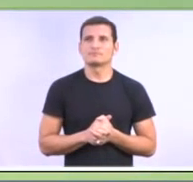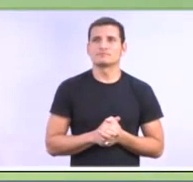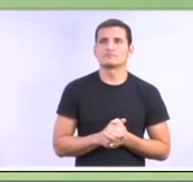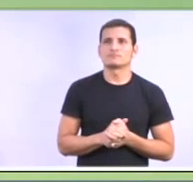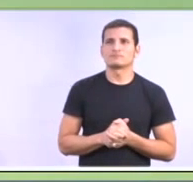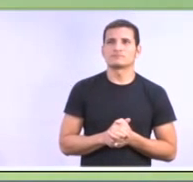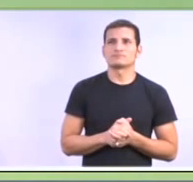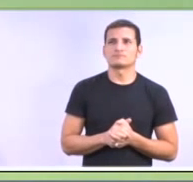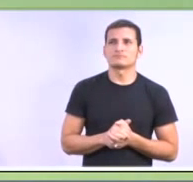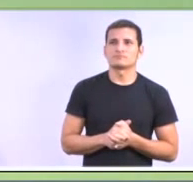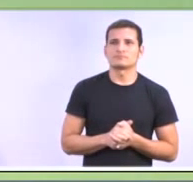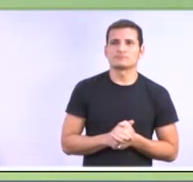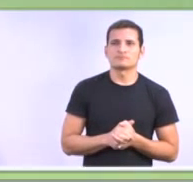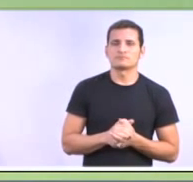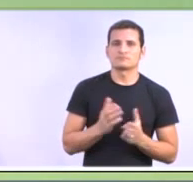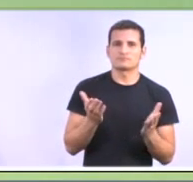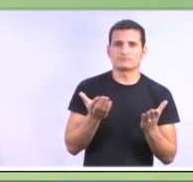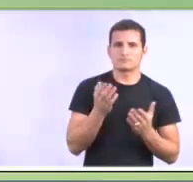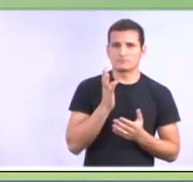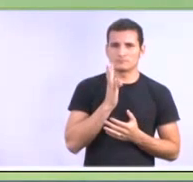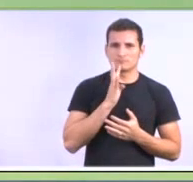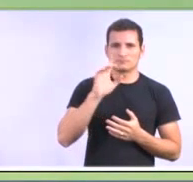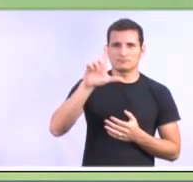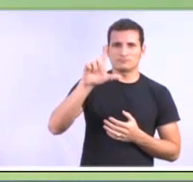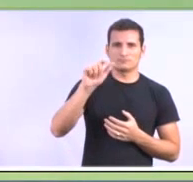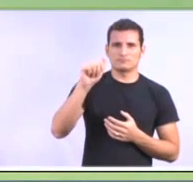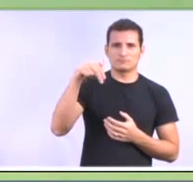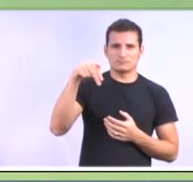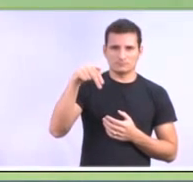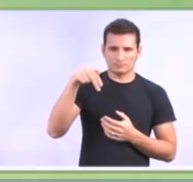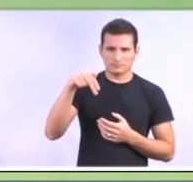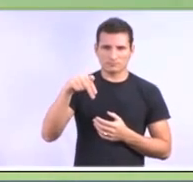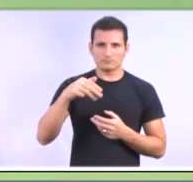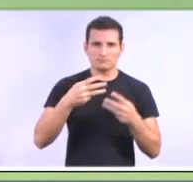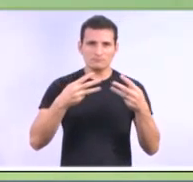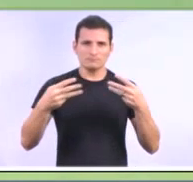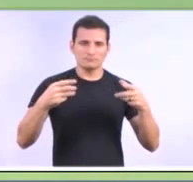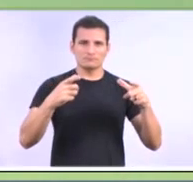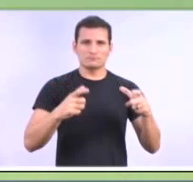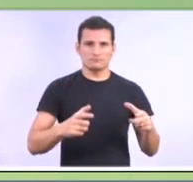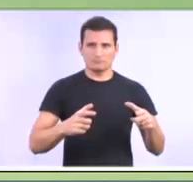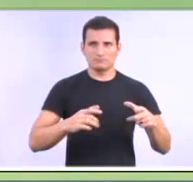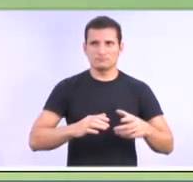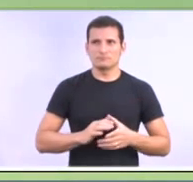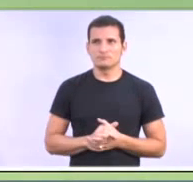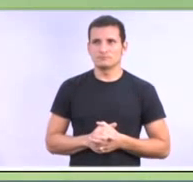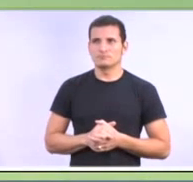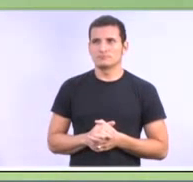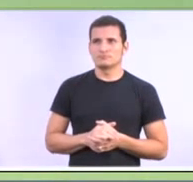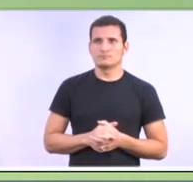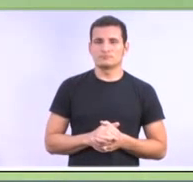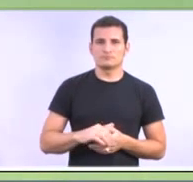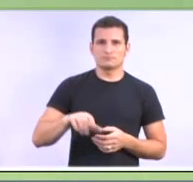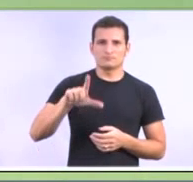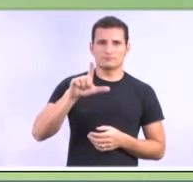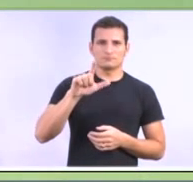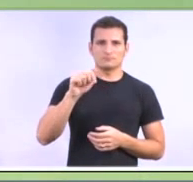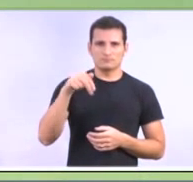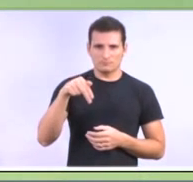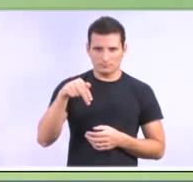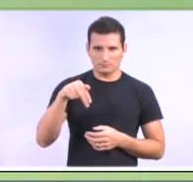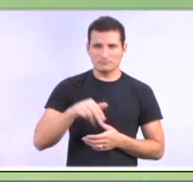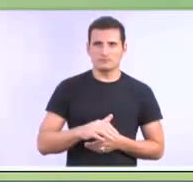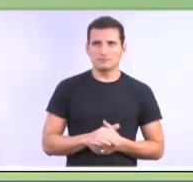Vamos conhecer então agora a LAN, a rede local, que a gente ouve tanto falar, vamos saber o conceito. LAN, Local Area